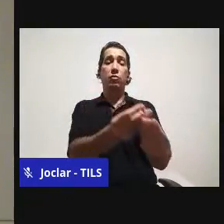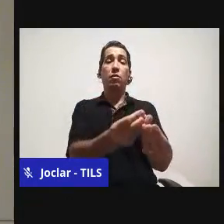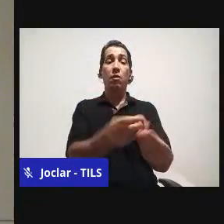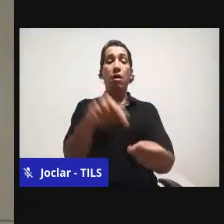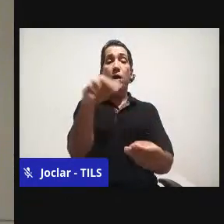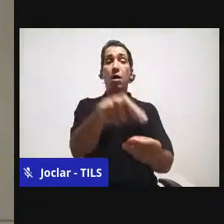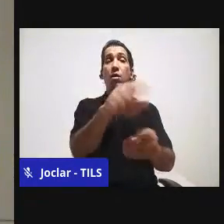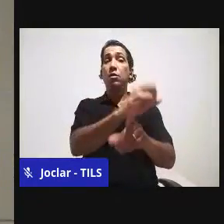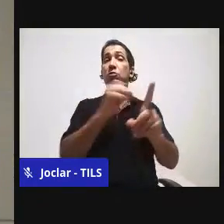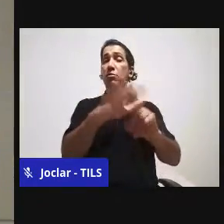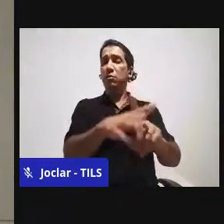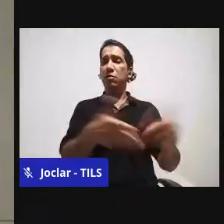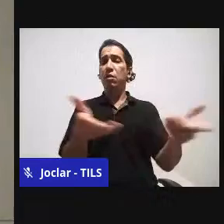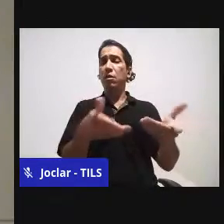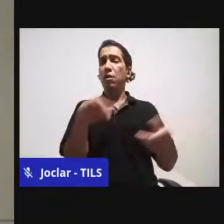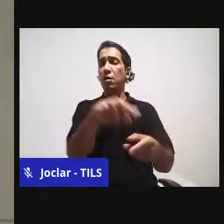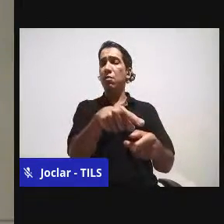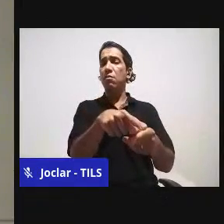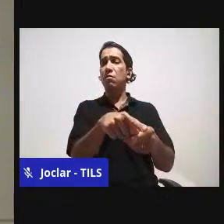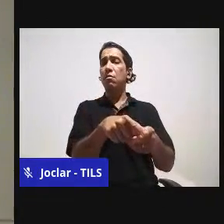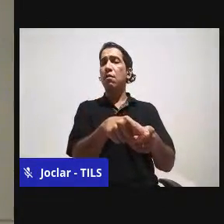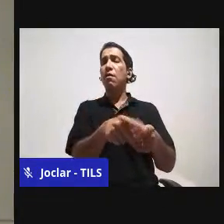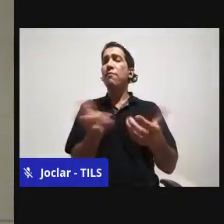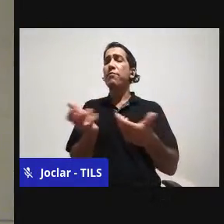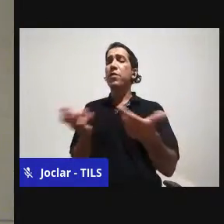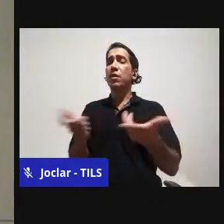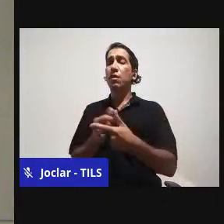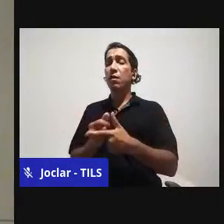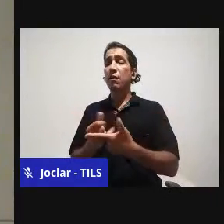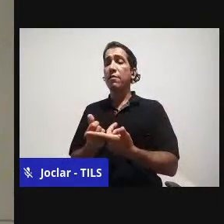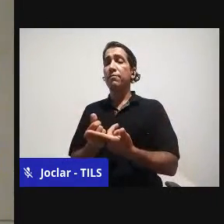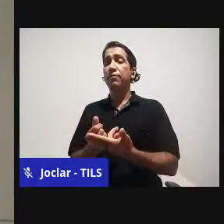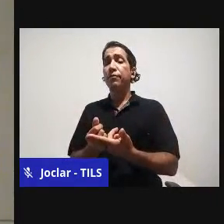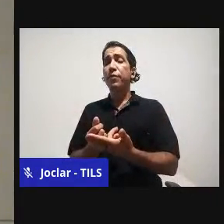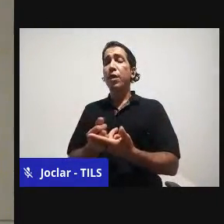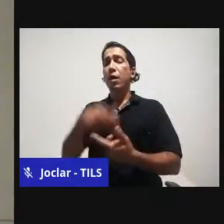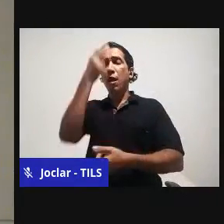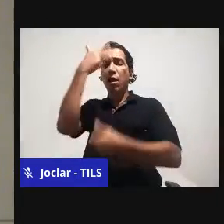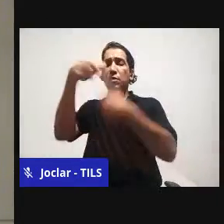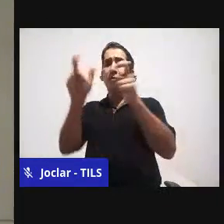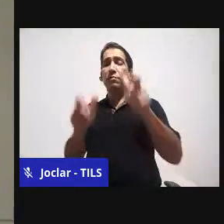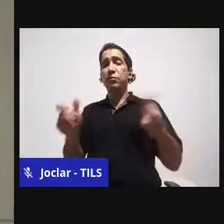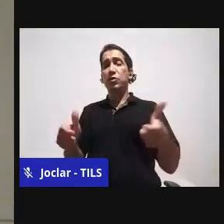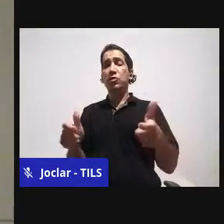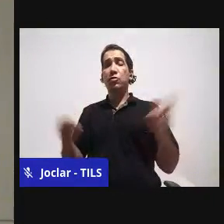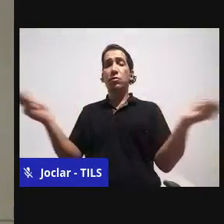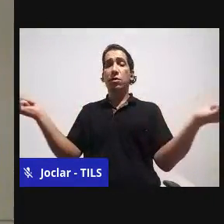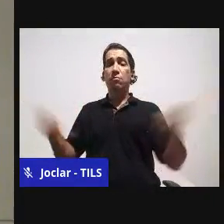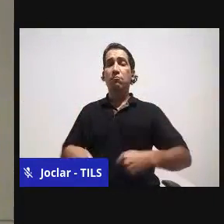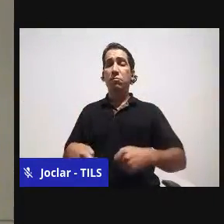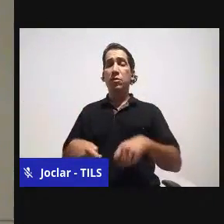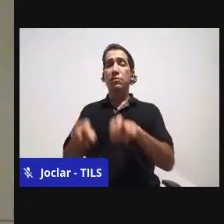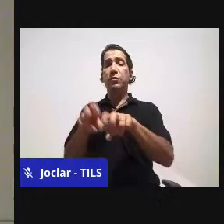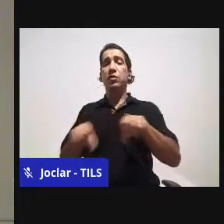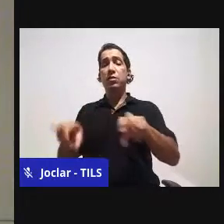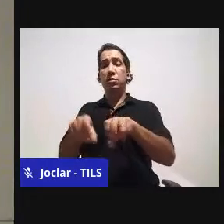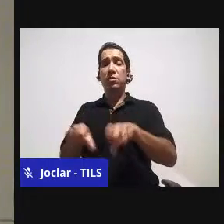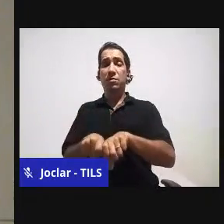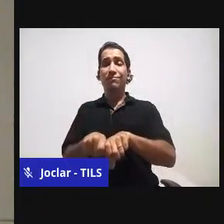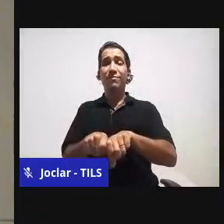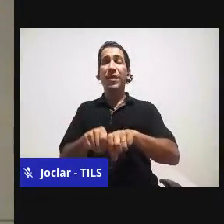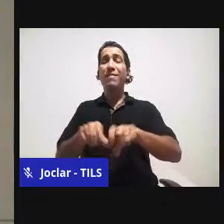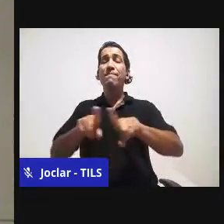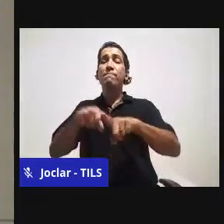cidadãos e profissionais com competências digitais, que, de fato, as universidades hoje não formam as pessoas com